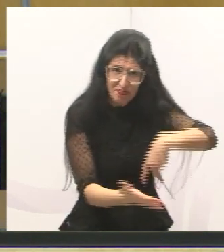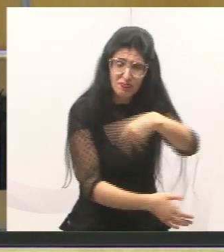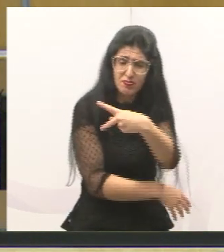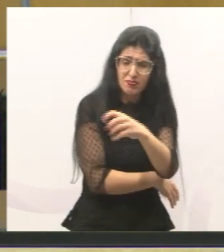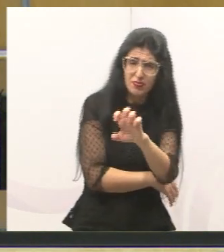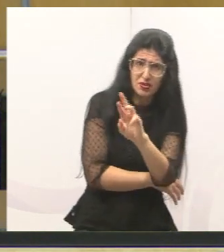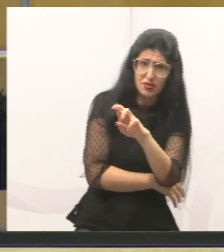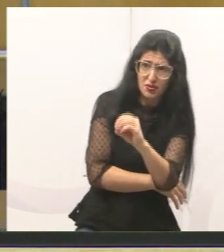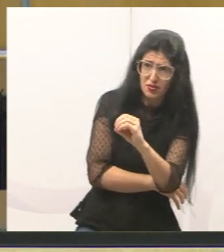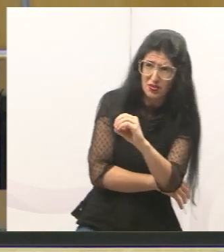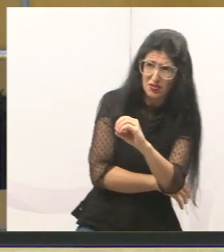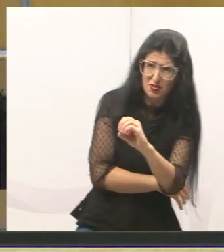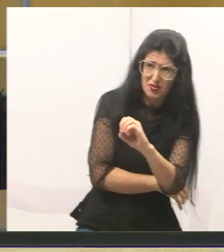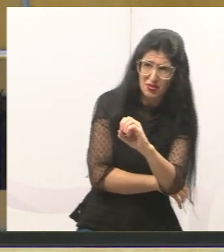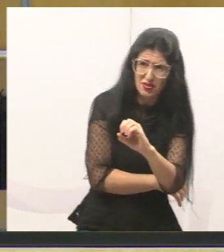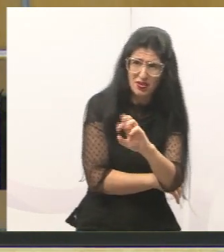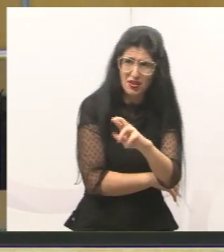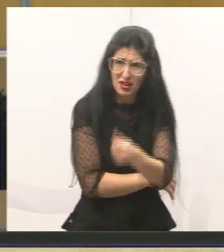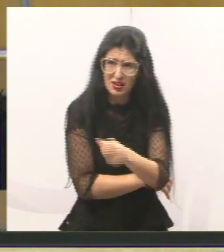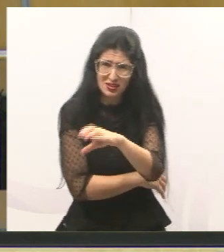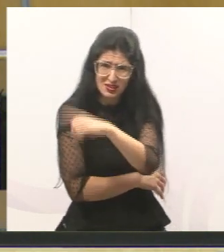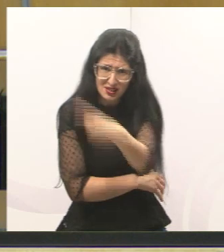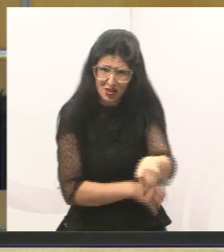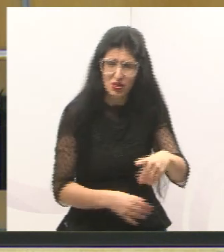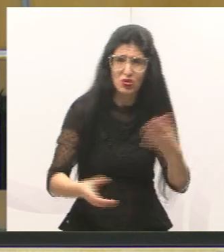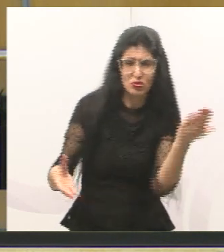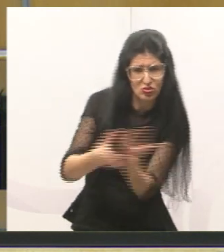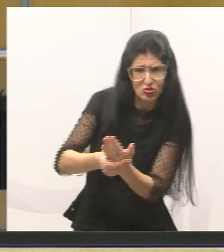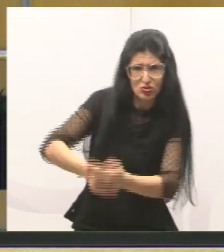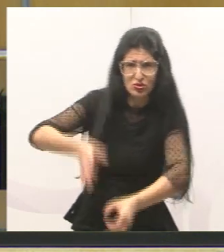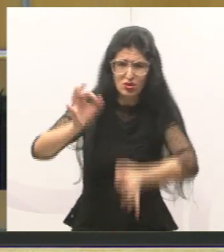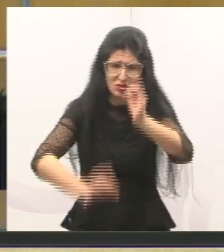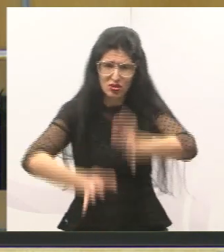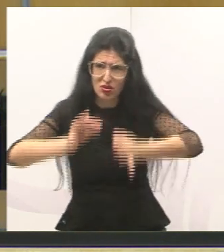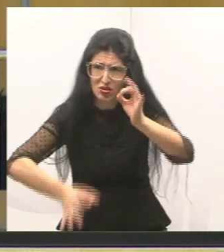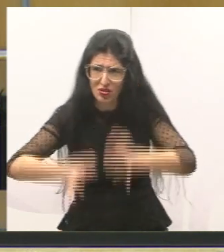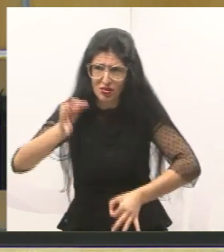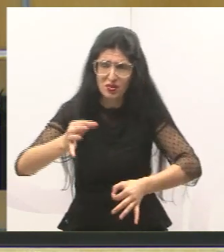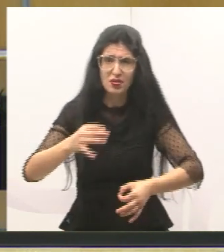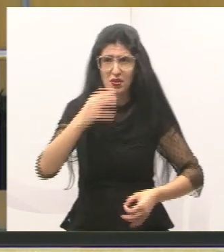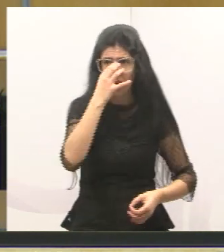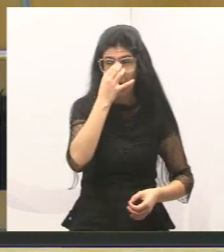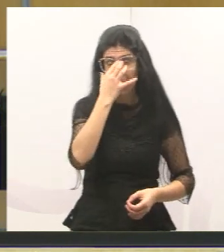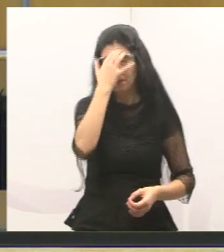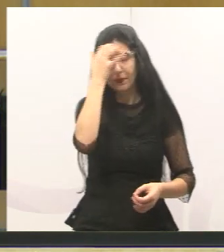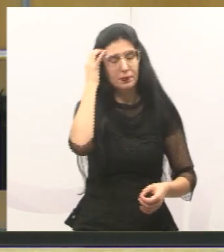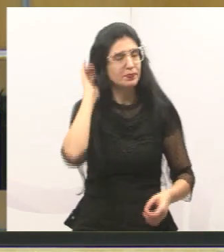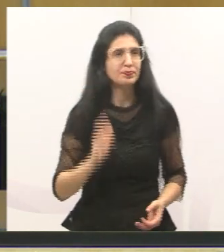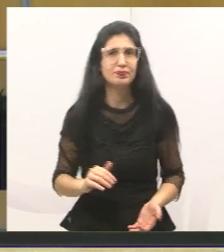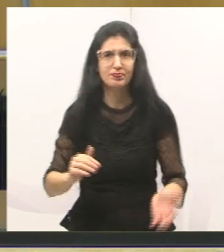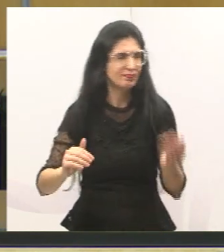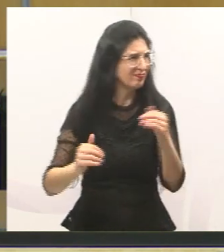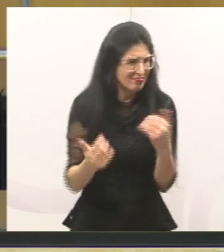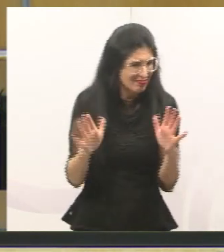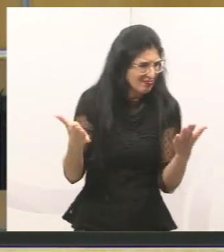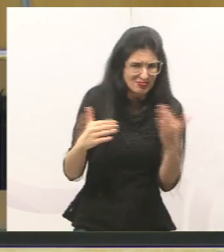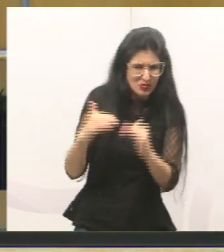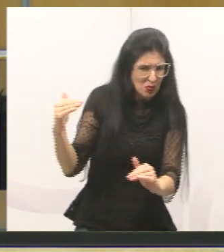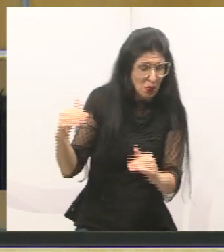peroração, porém, encontra-se em manifesto descompasso com o entendimento esculpido pelos principais